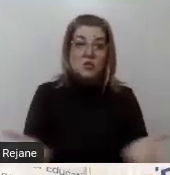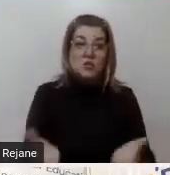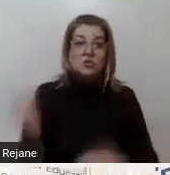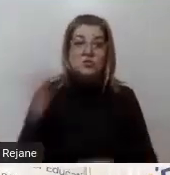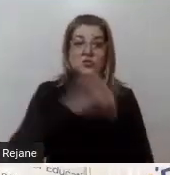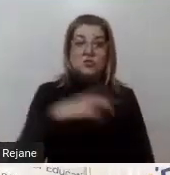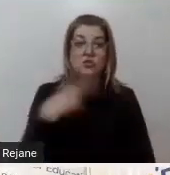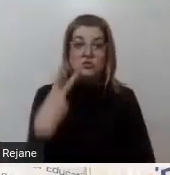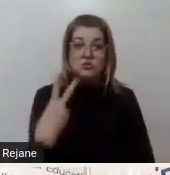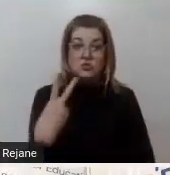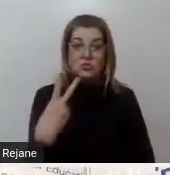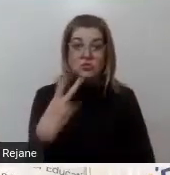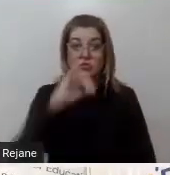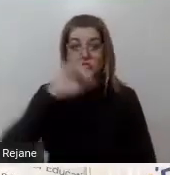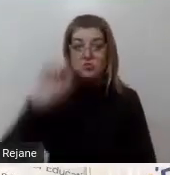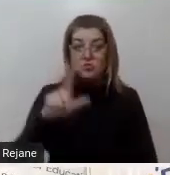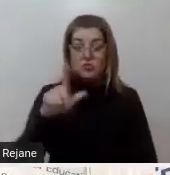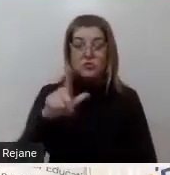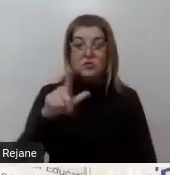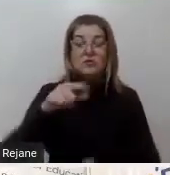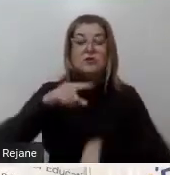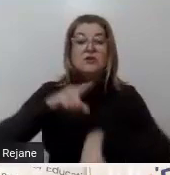2, às